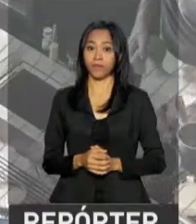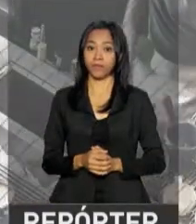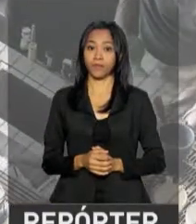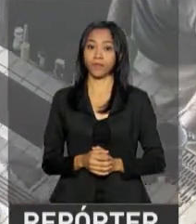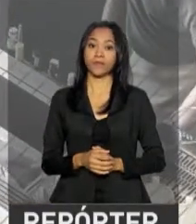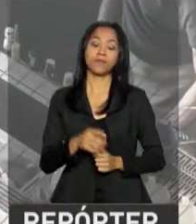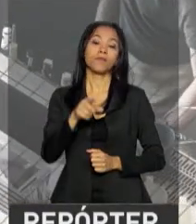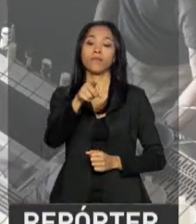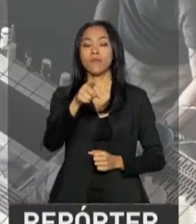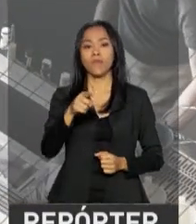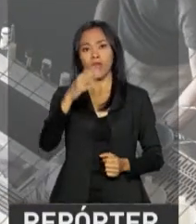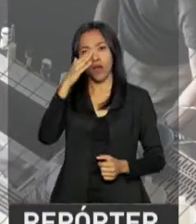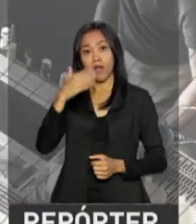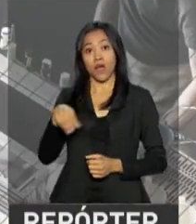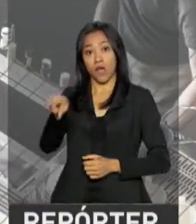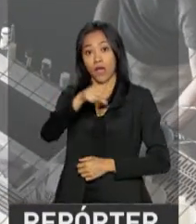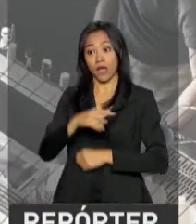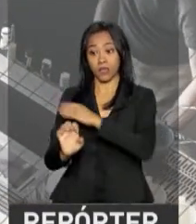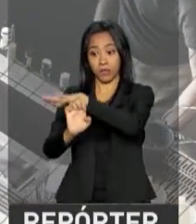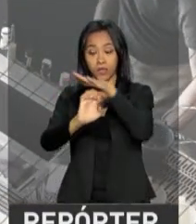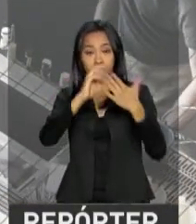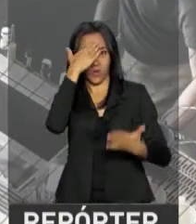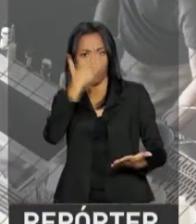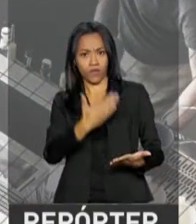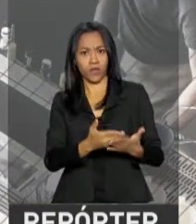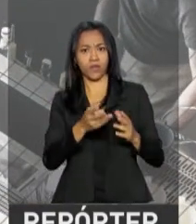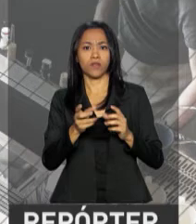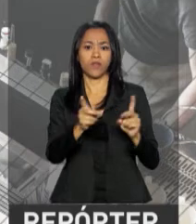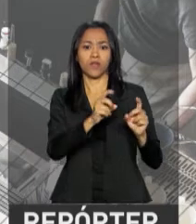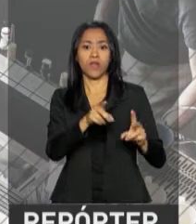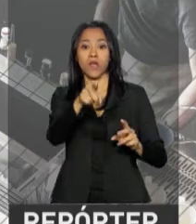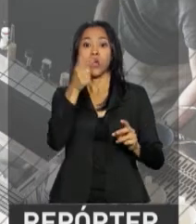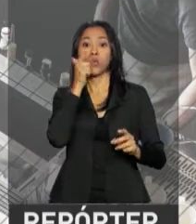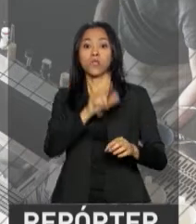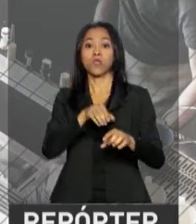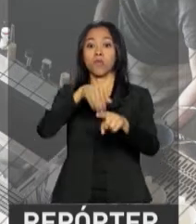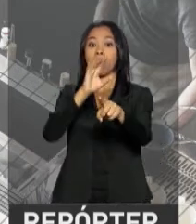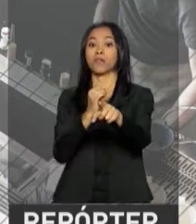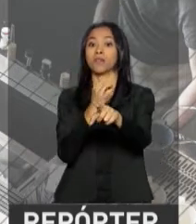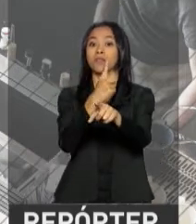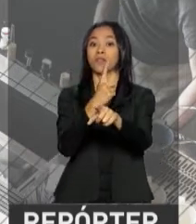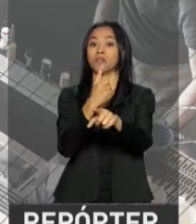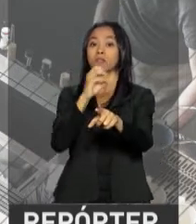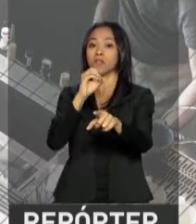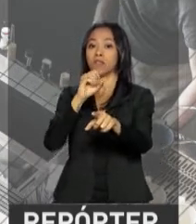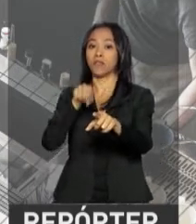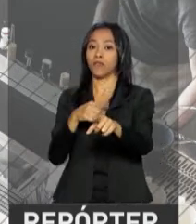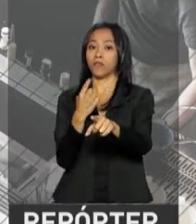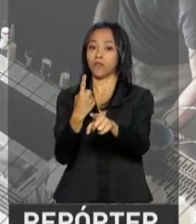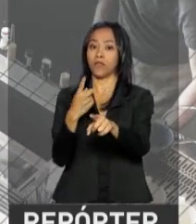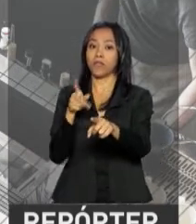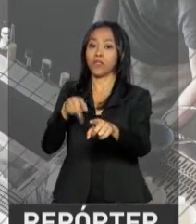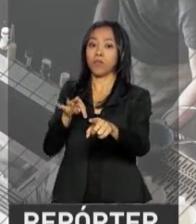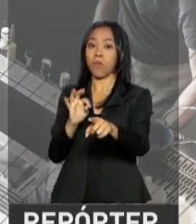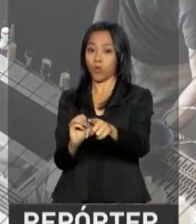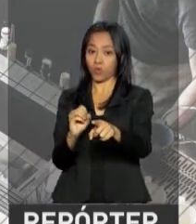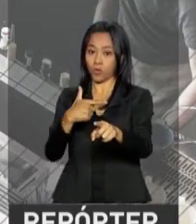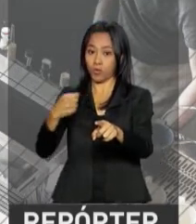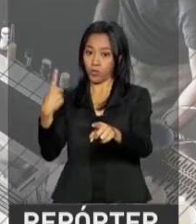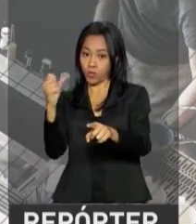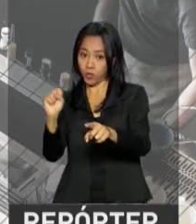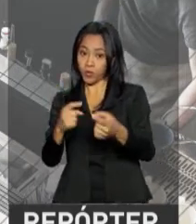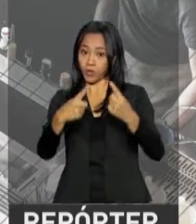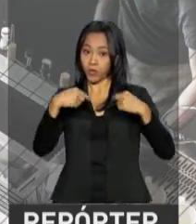O índice de confiança do empresário do comércio atingiu mais de 110 pontos em janeiro de 2018. O índice se